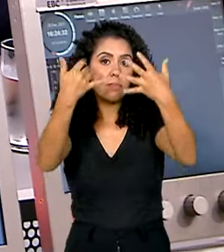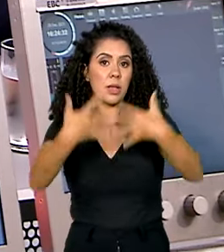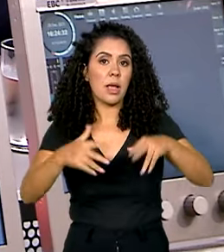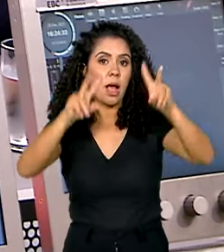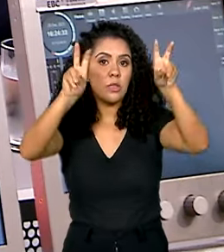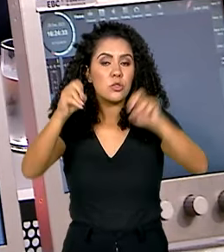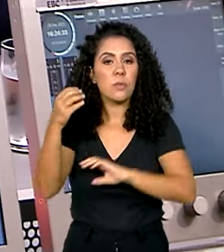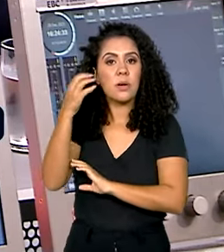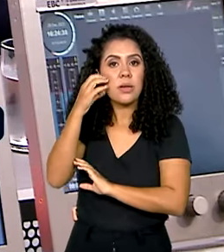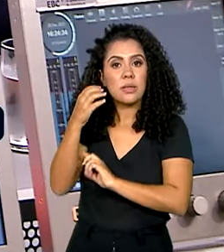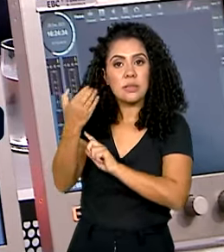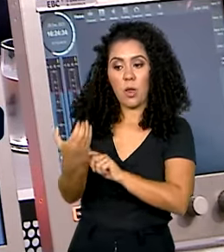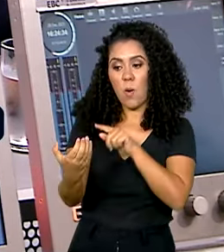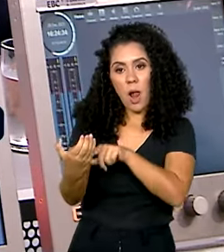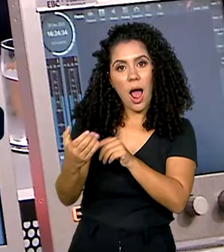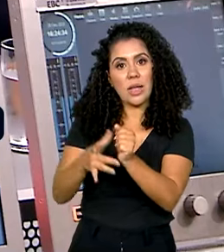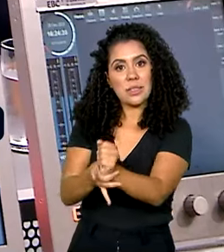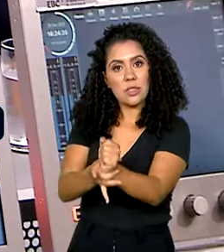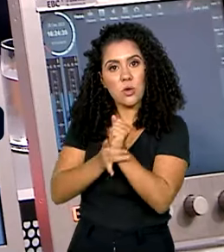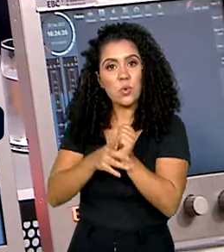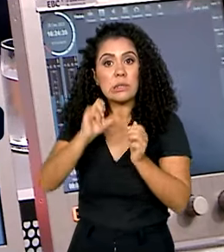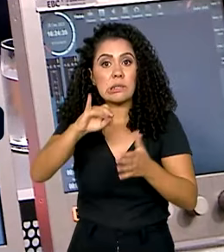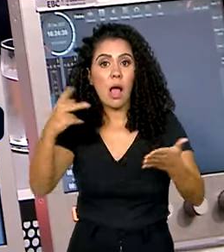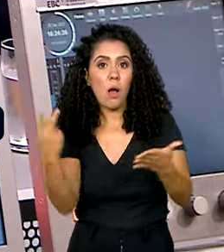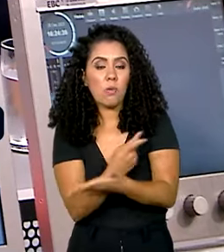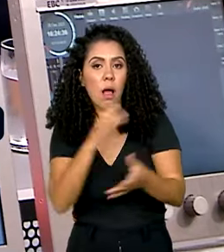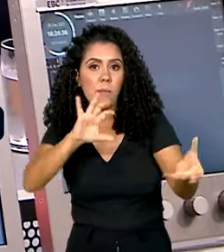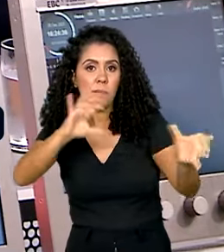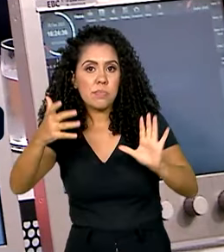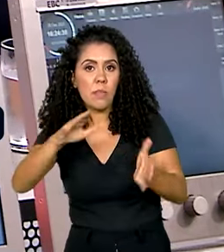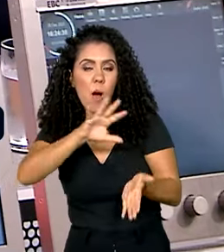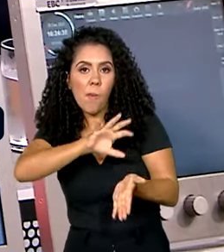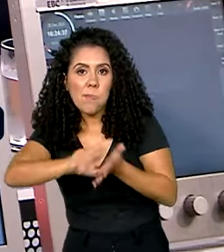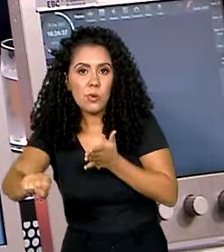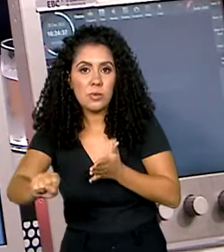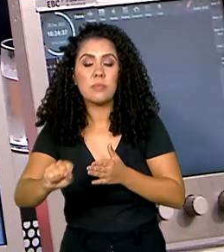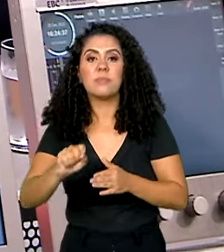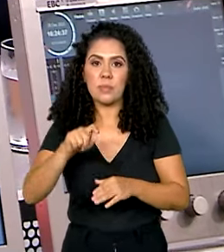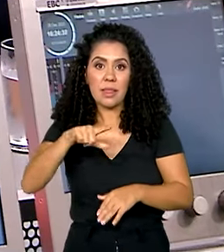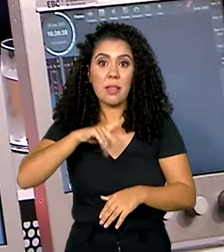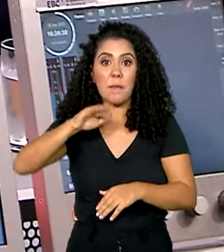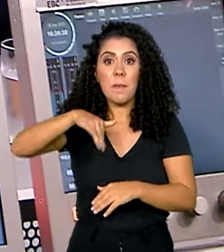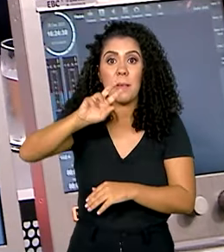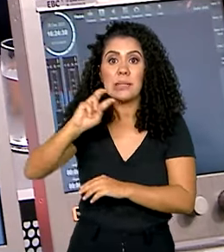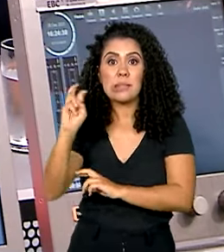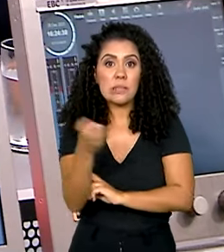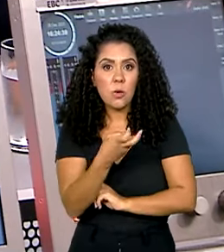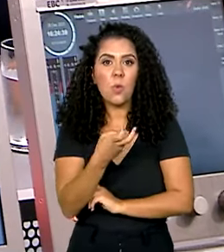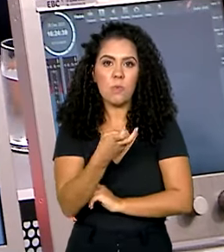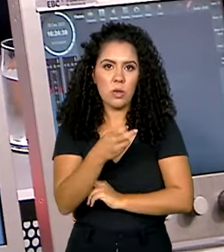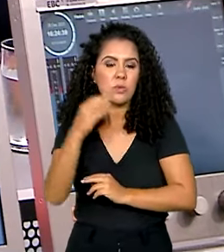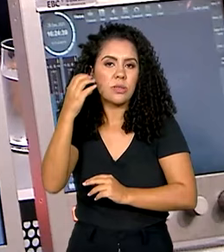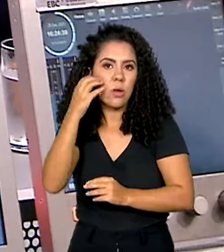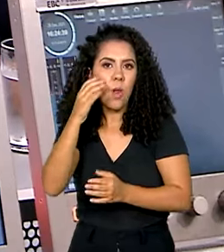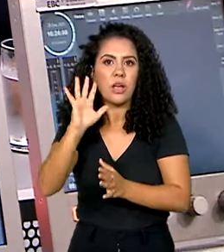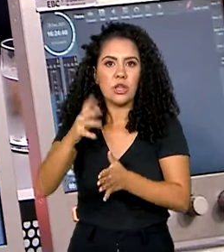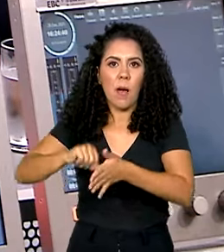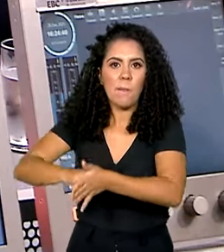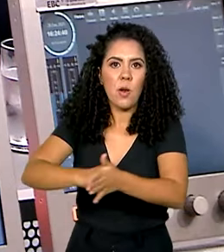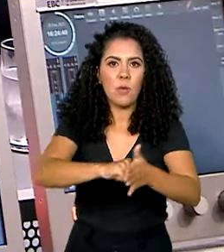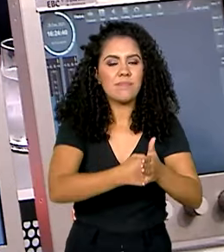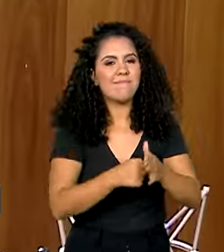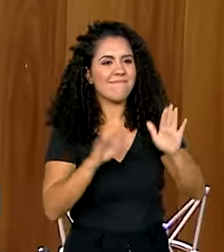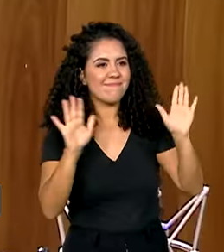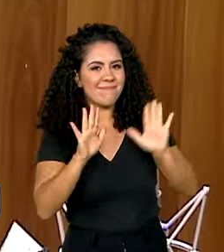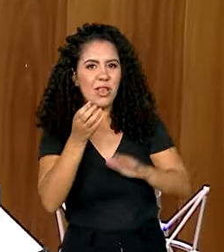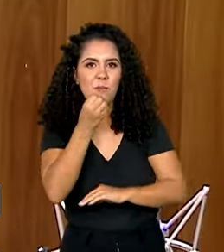bloqueia o telefone perdido ou roubado. Com a iniciativa, em uma semana, mais de 5 mil celulares foram bloqueados. Boa noite,